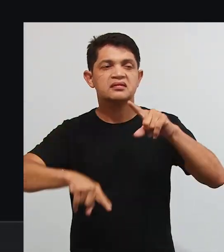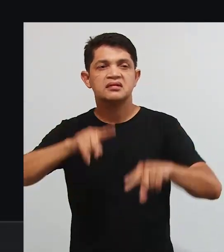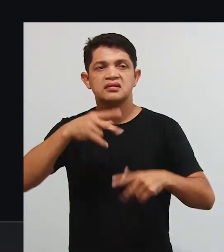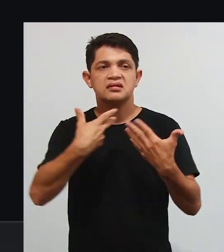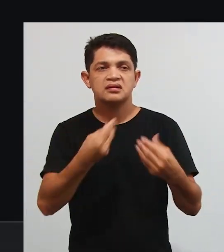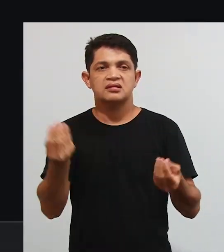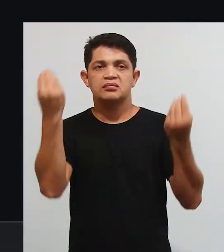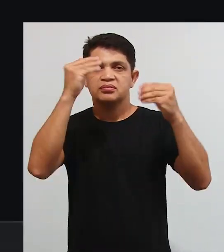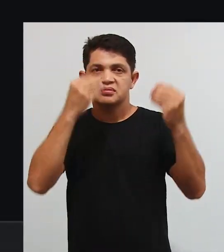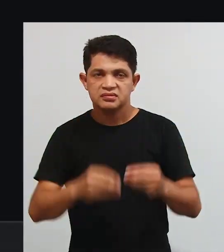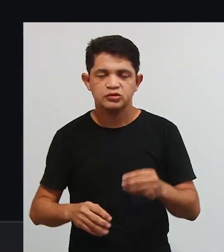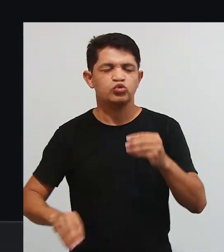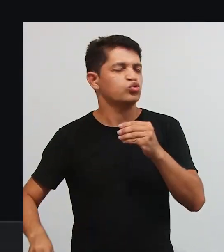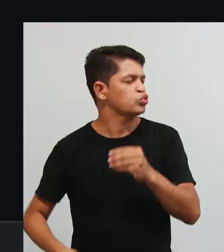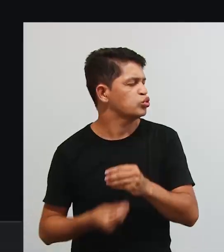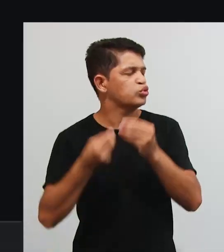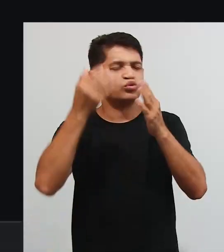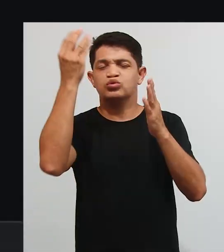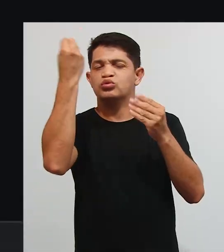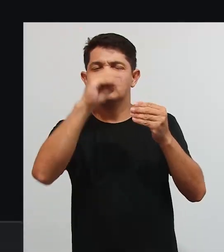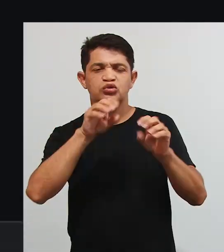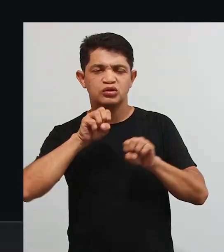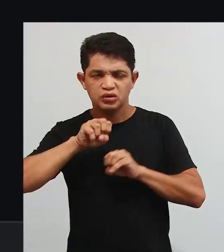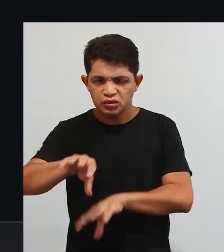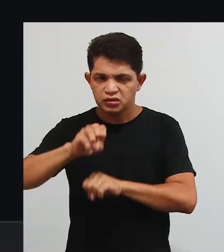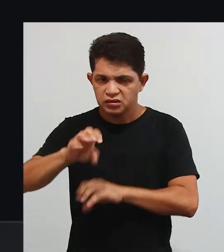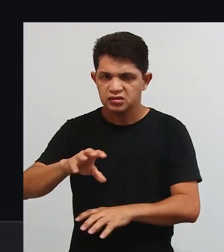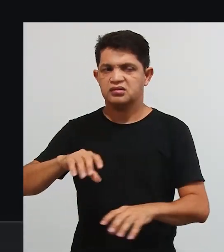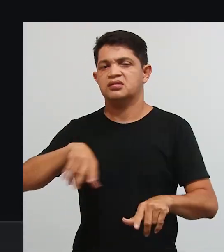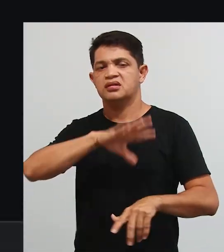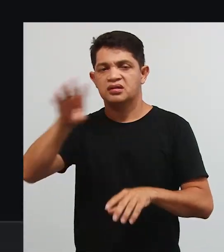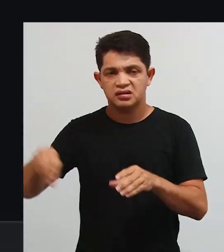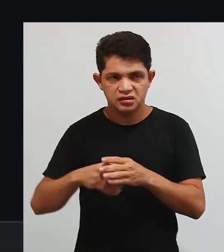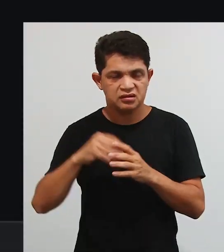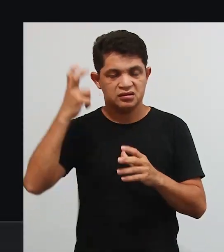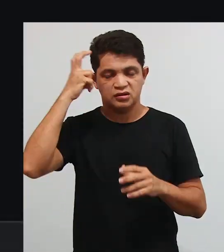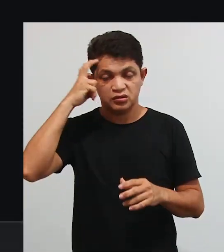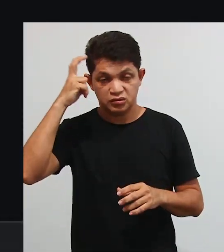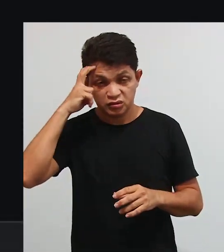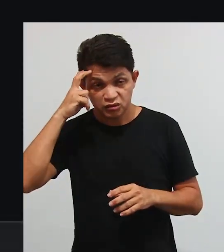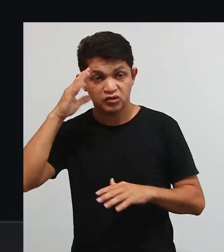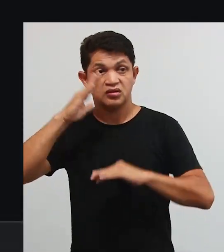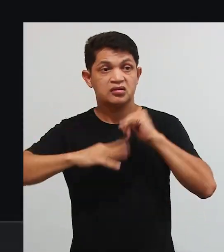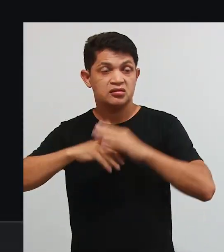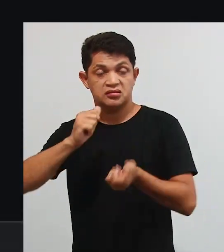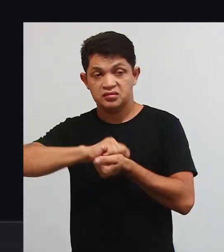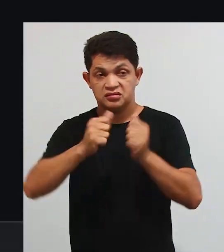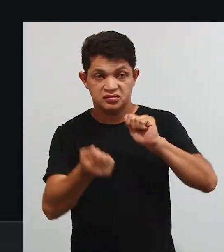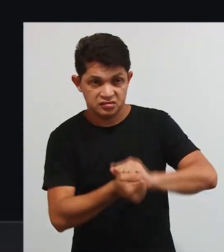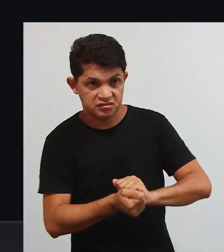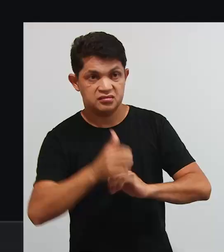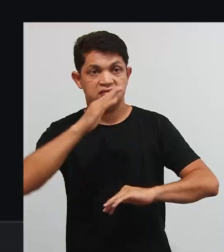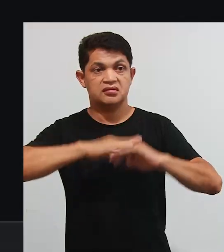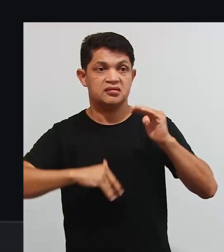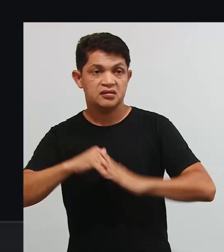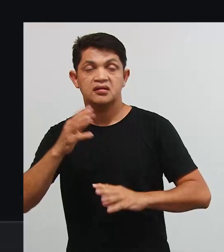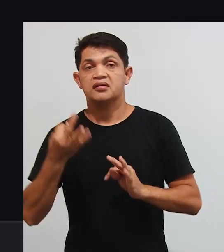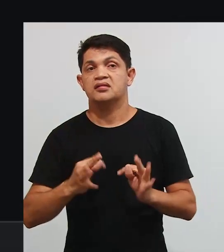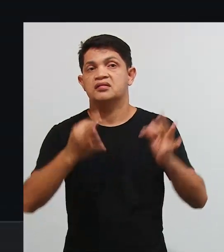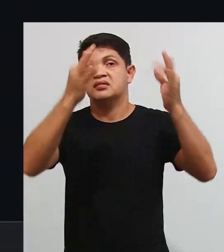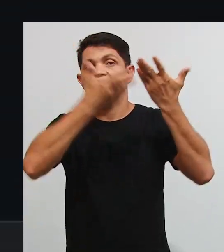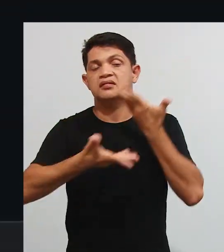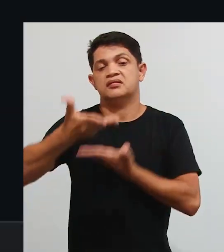professores, transdisciplinaridade, educação para uma cultura de paz, cultura escola, currículo,